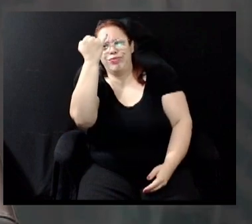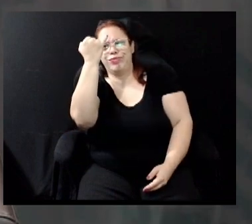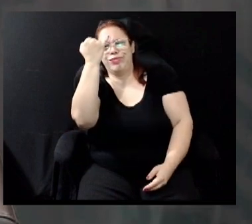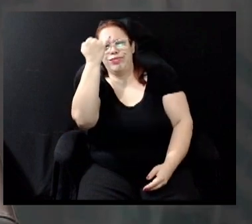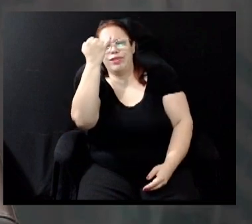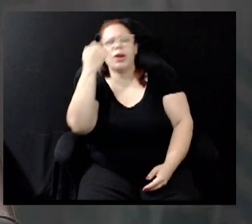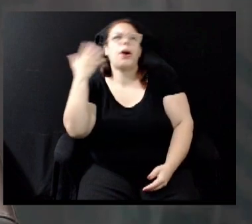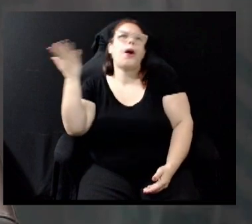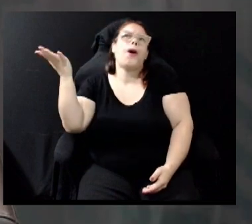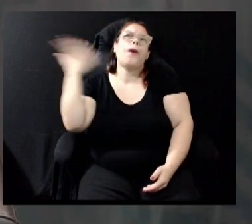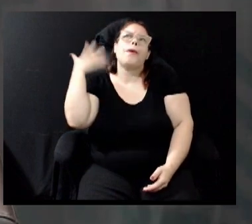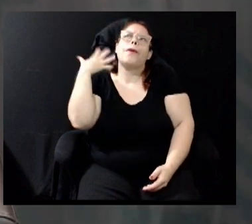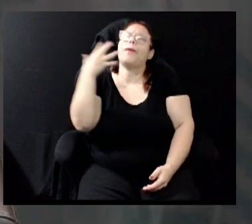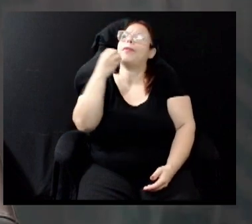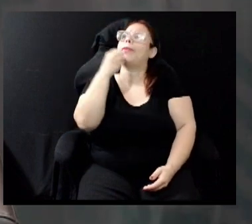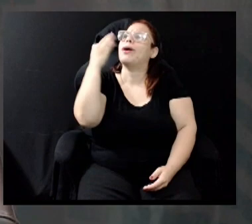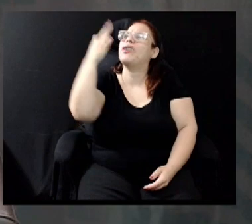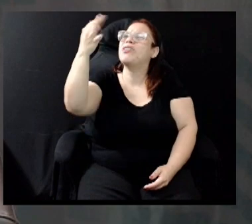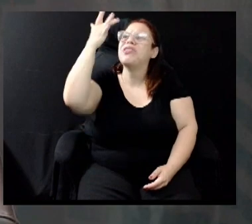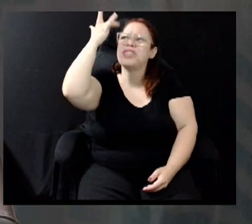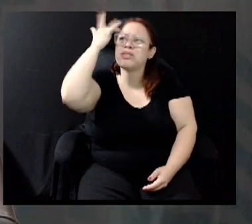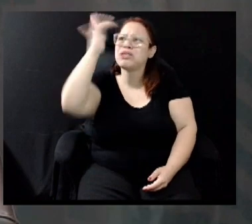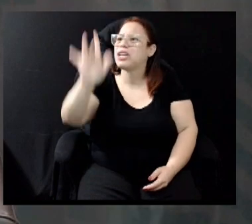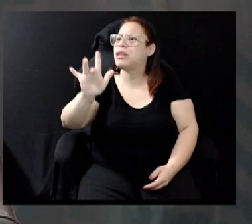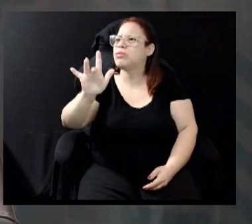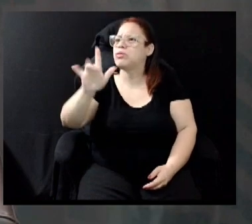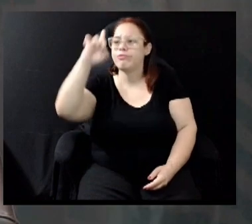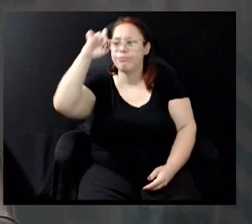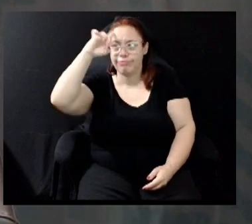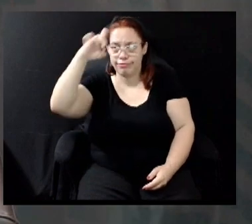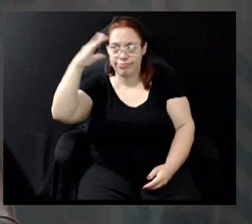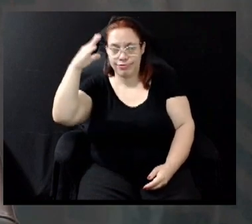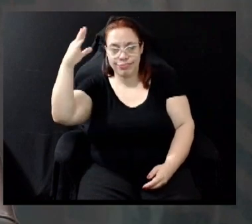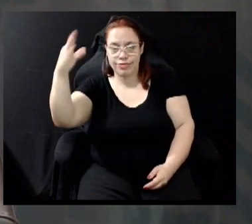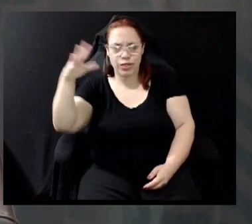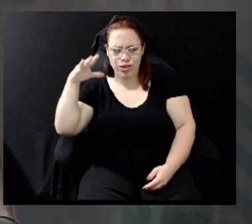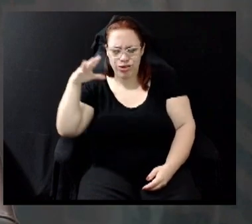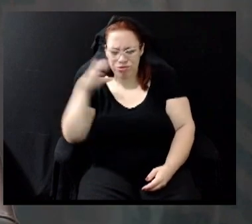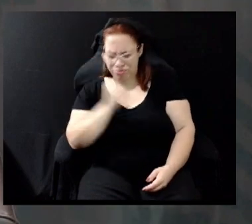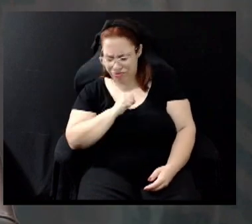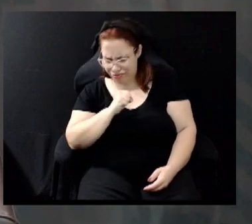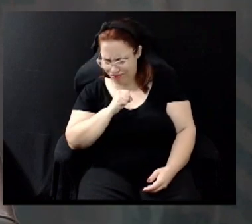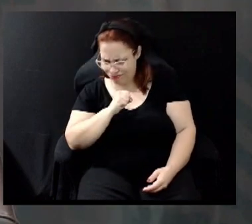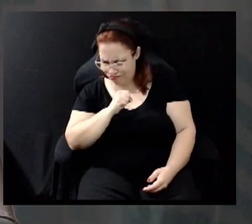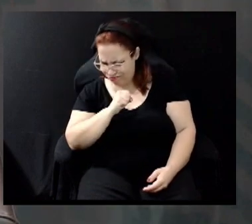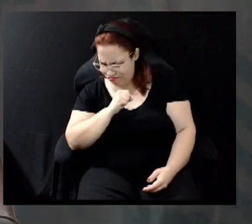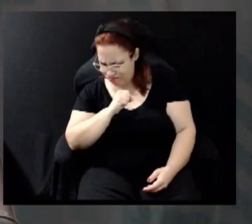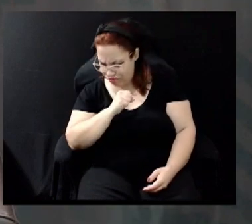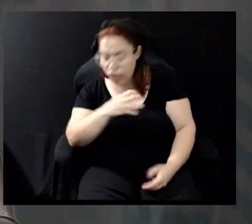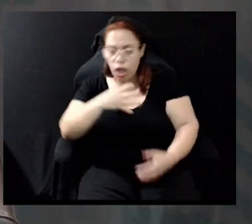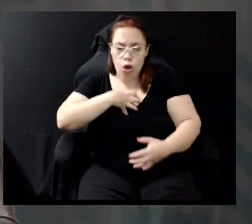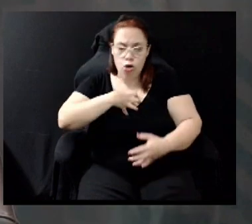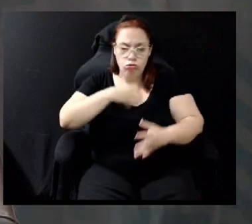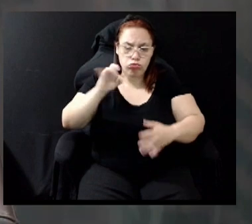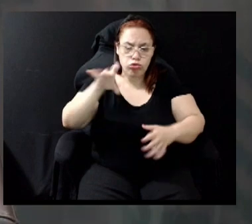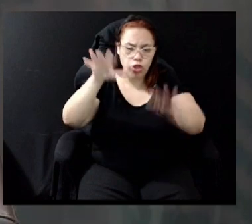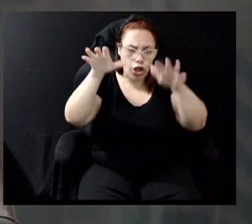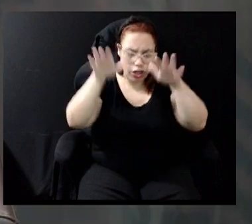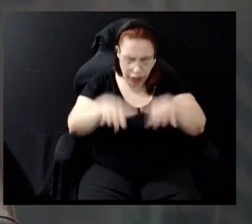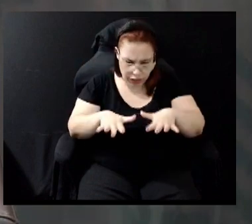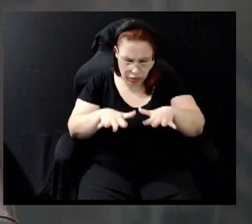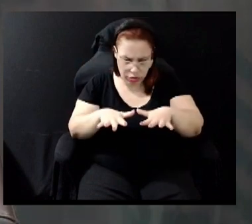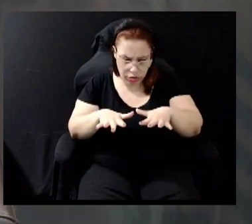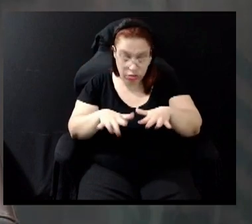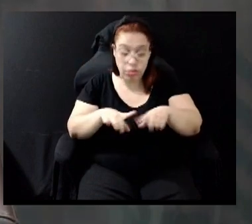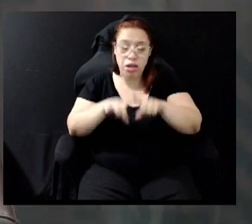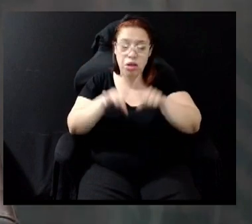o futuro a gente não sabe, e o dia a dia hoje está passando tão rápido. Então, se concentra só aqui, tá? Mas e se eu tiver